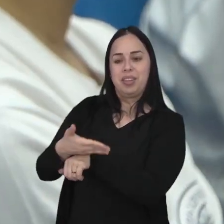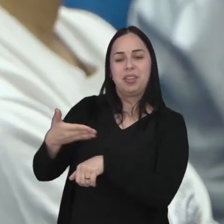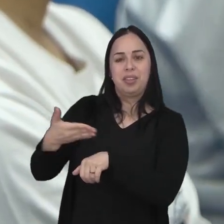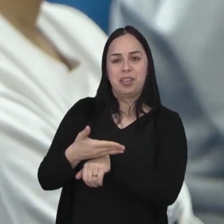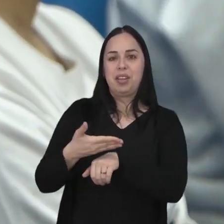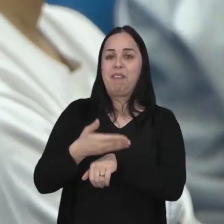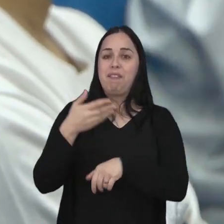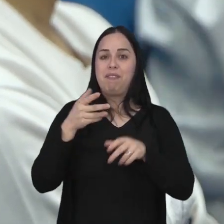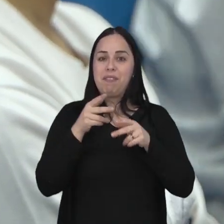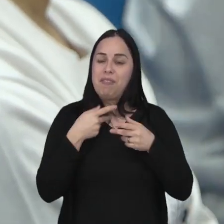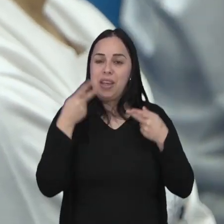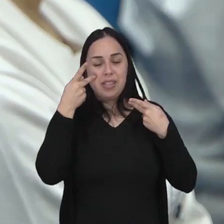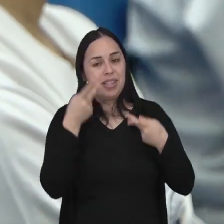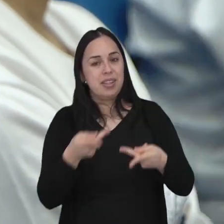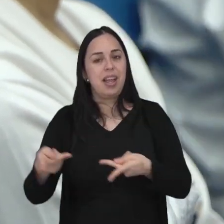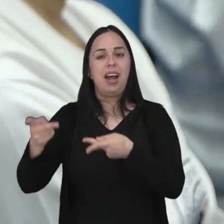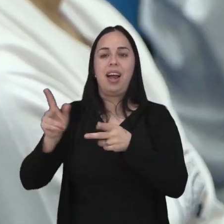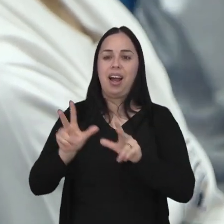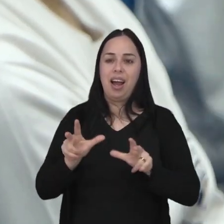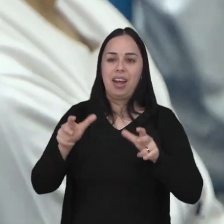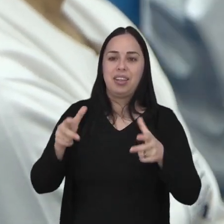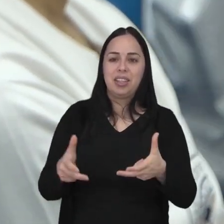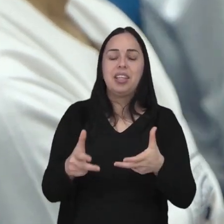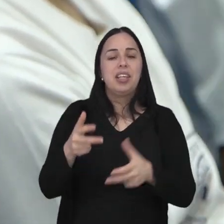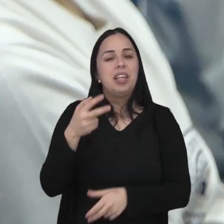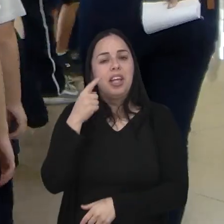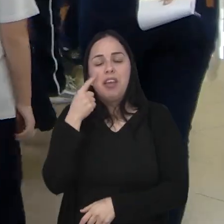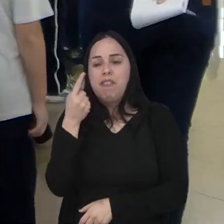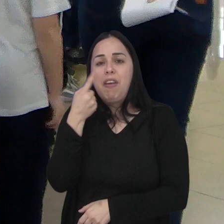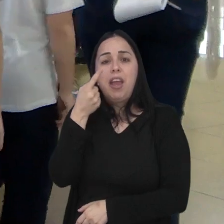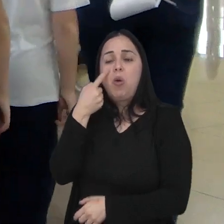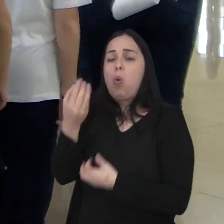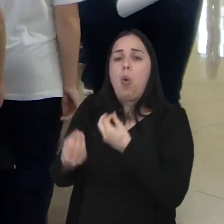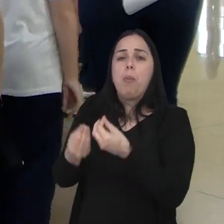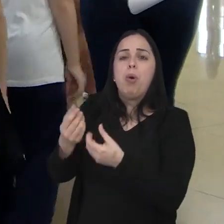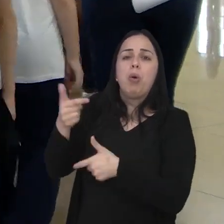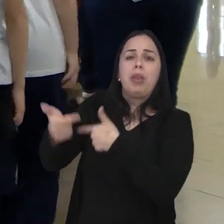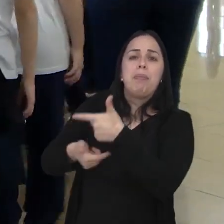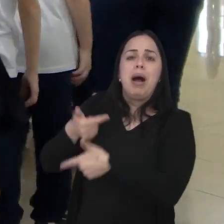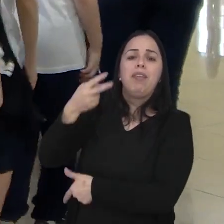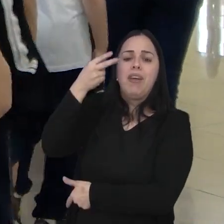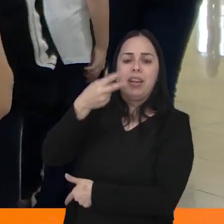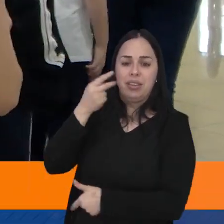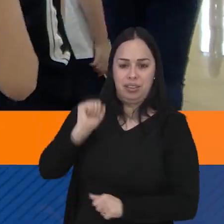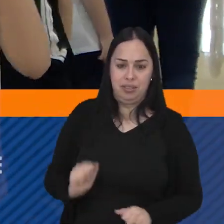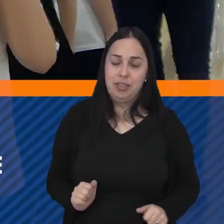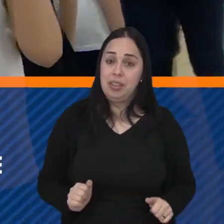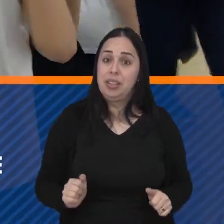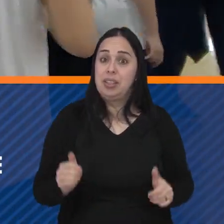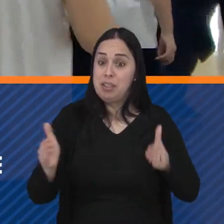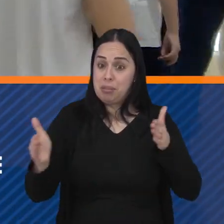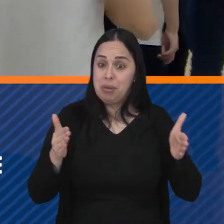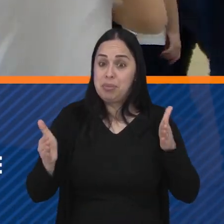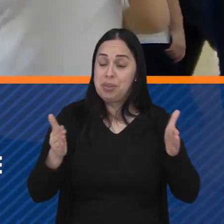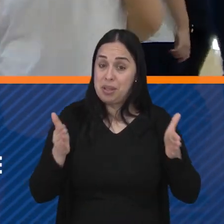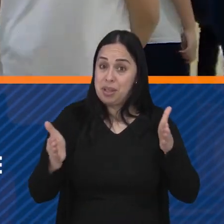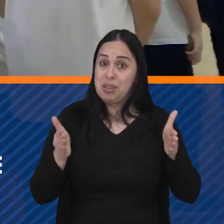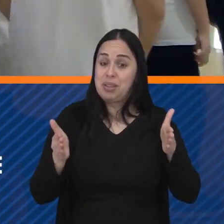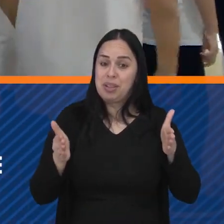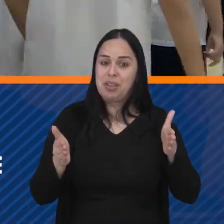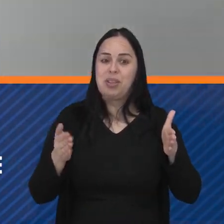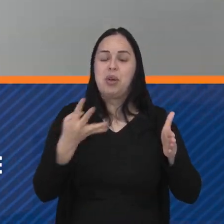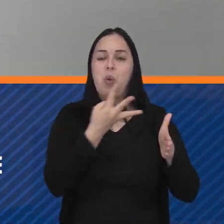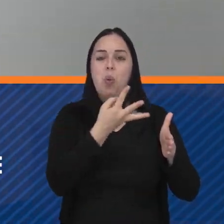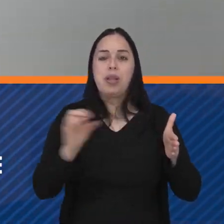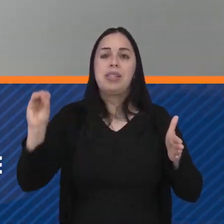eles vieram participar do programa Visite a Câmara e ver de perto como é o trabalho de um vereador. E só no primeiro semestre desse